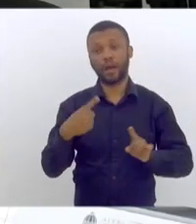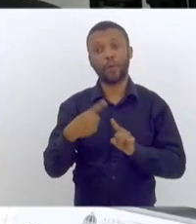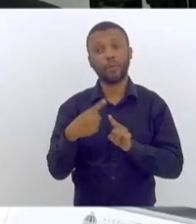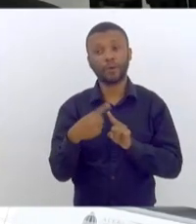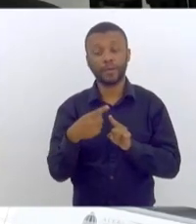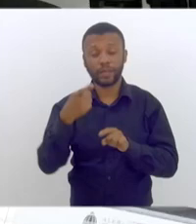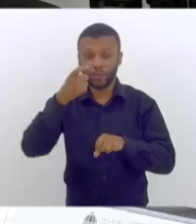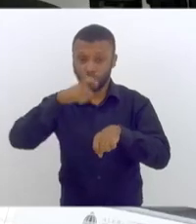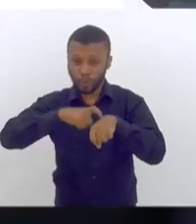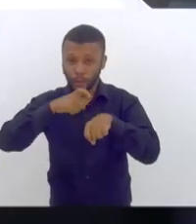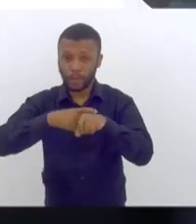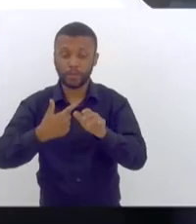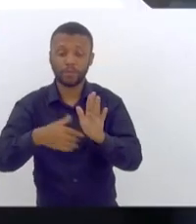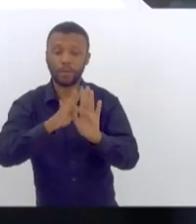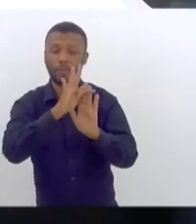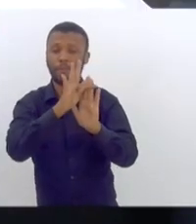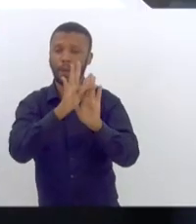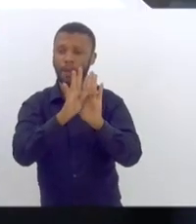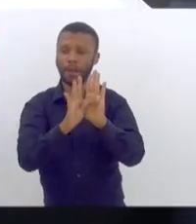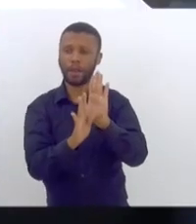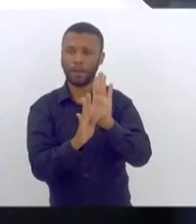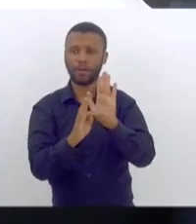no texto